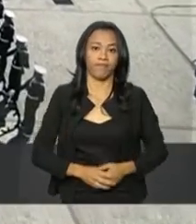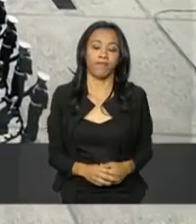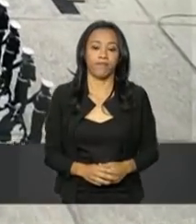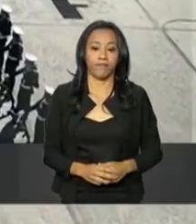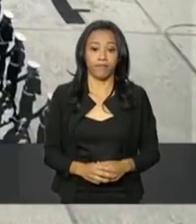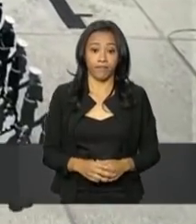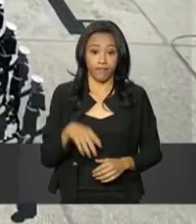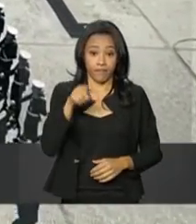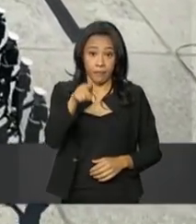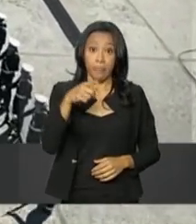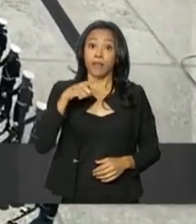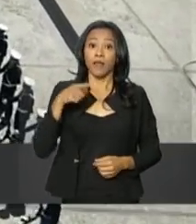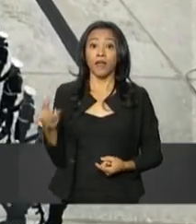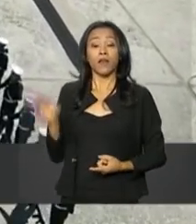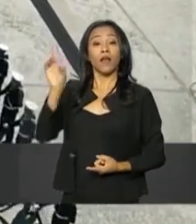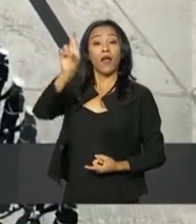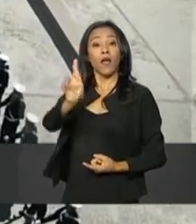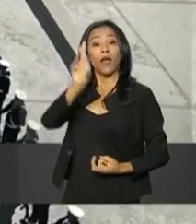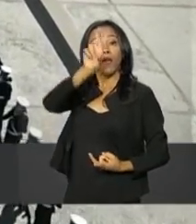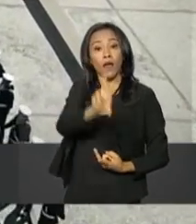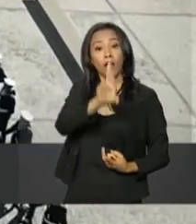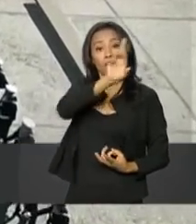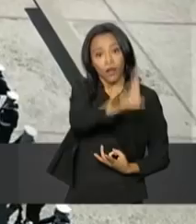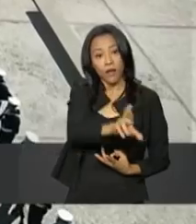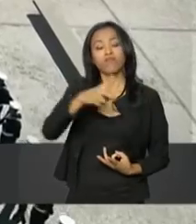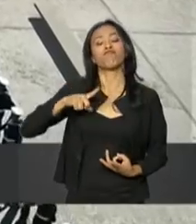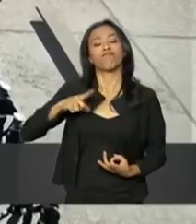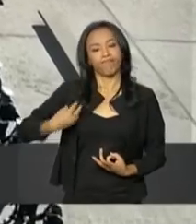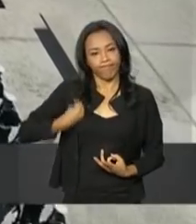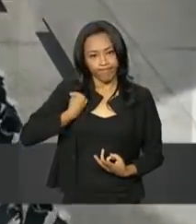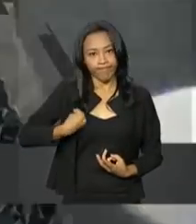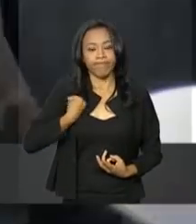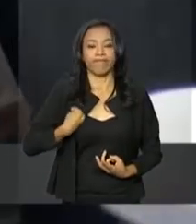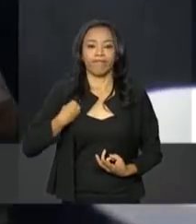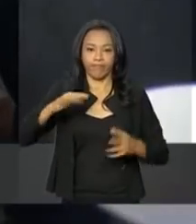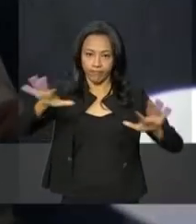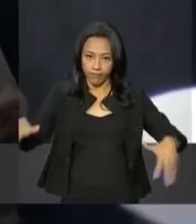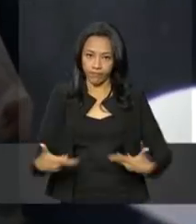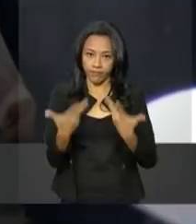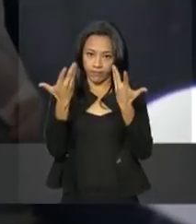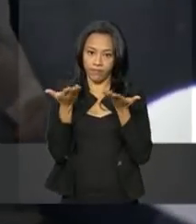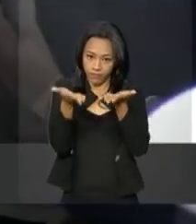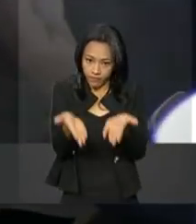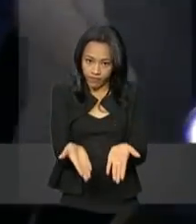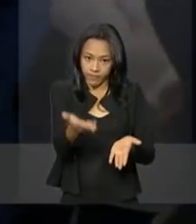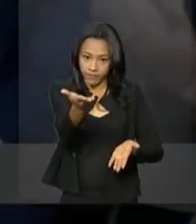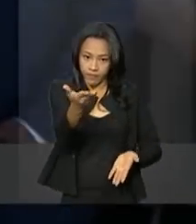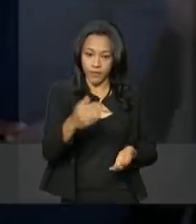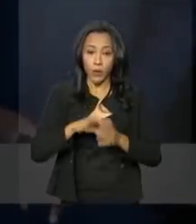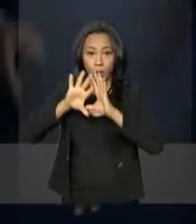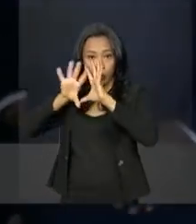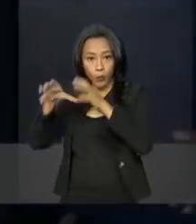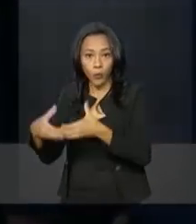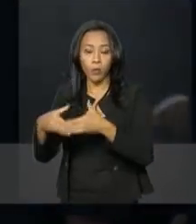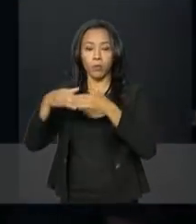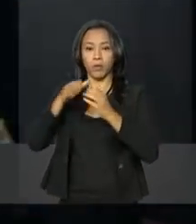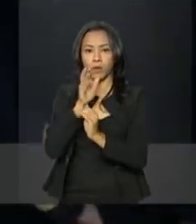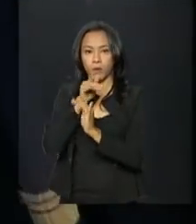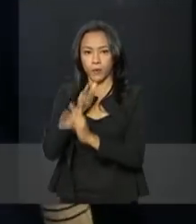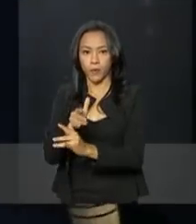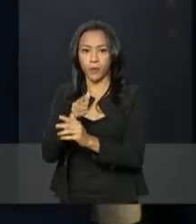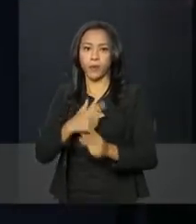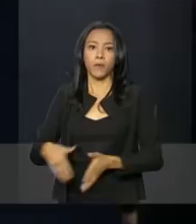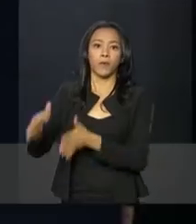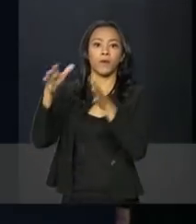As seguintes representações encontram-se presentes nesta cerimônia: Grupo de Escoteiros